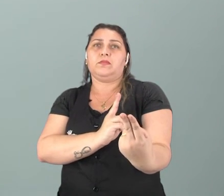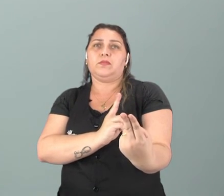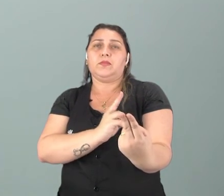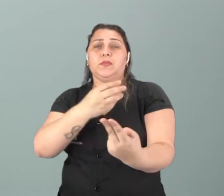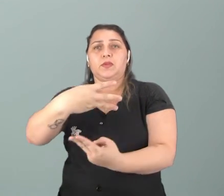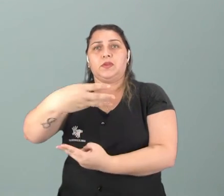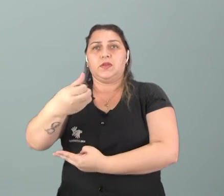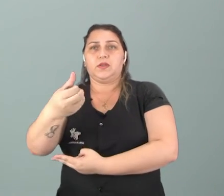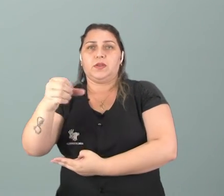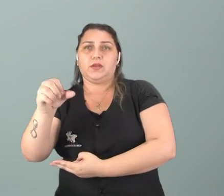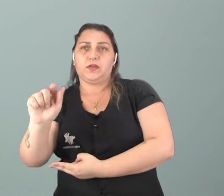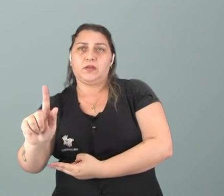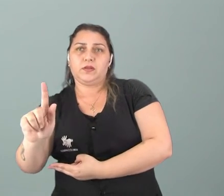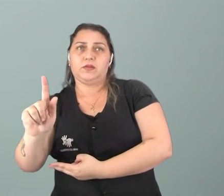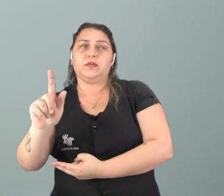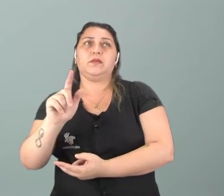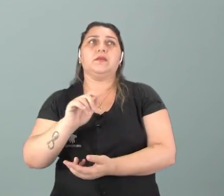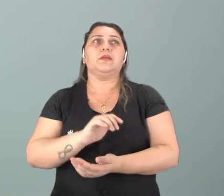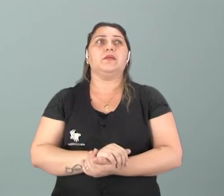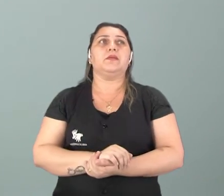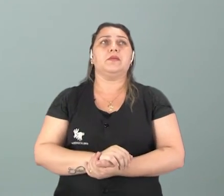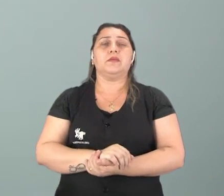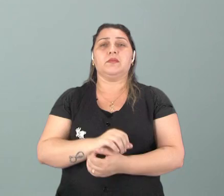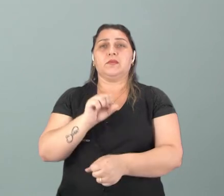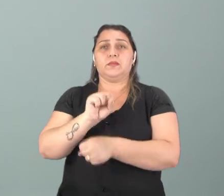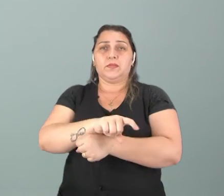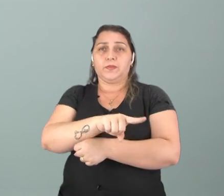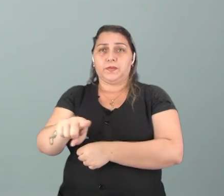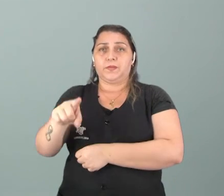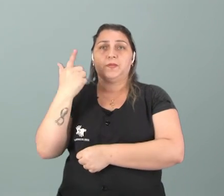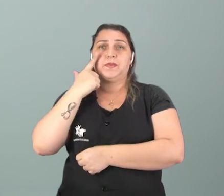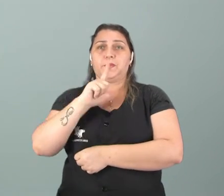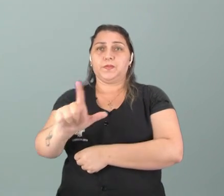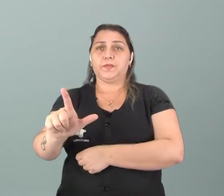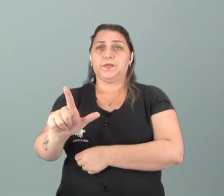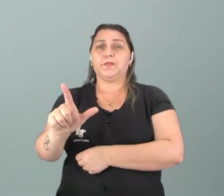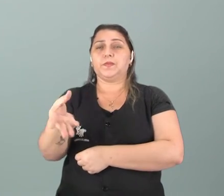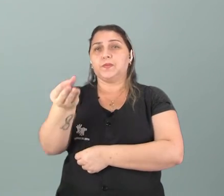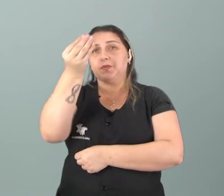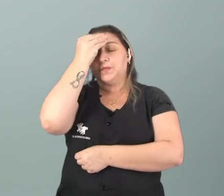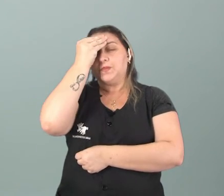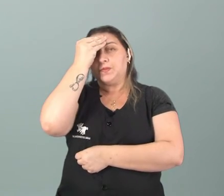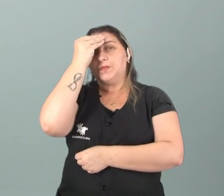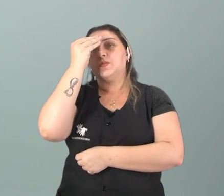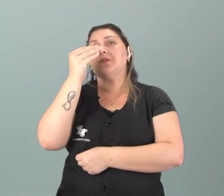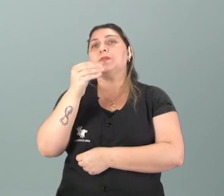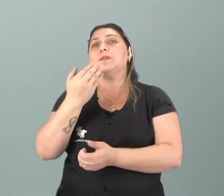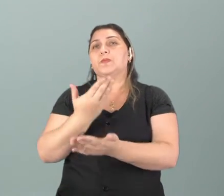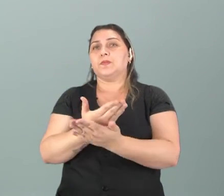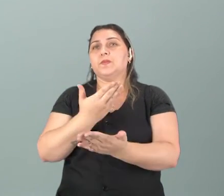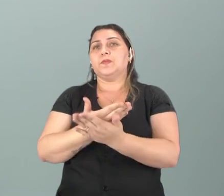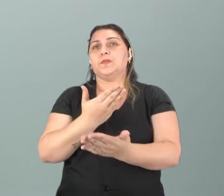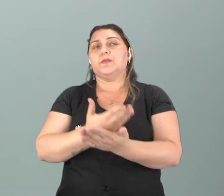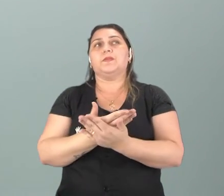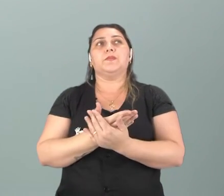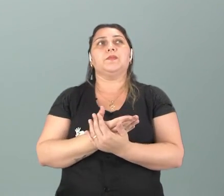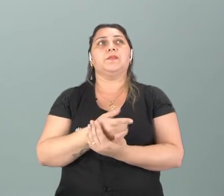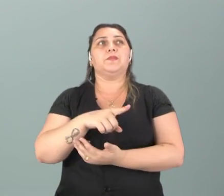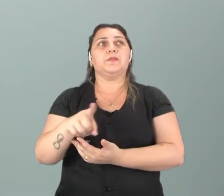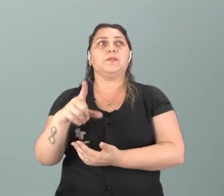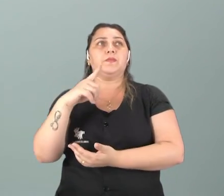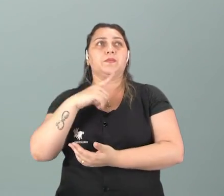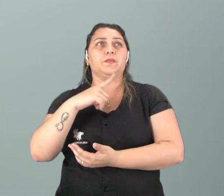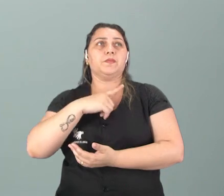igual a 360 graus. Então, eu espero que você tenha conseguido aí absorver os conhecimentos aqui dessa aula, né, que você